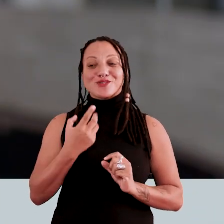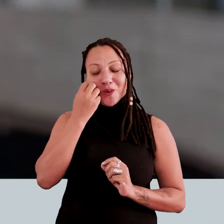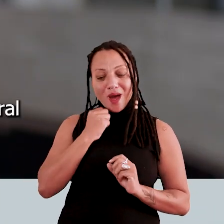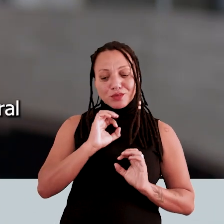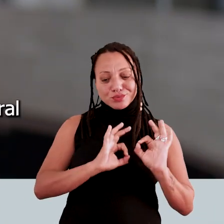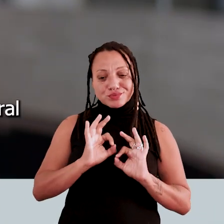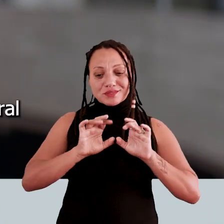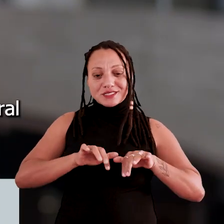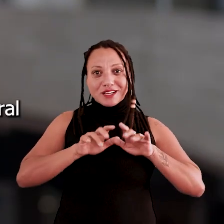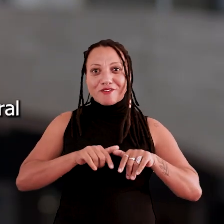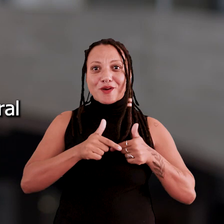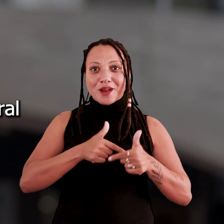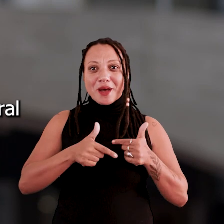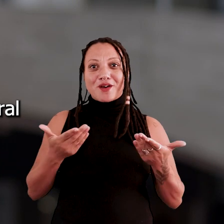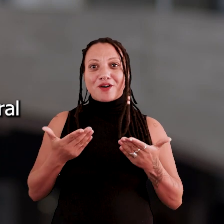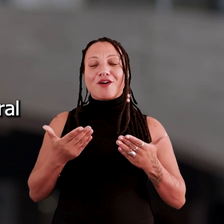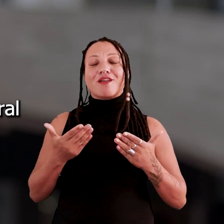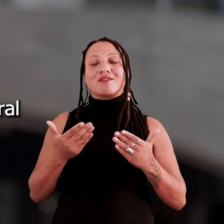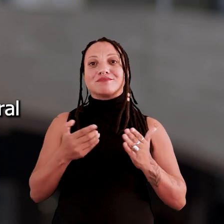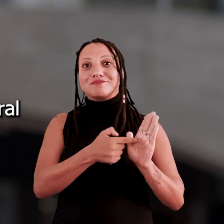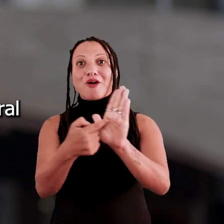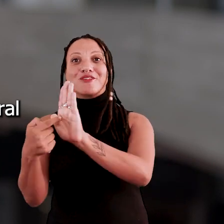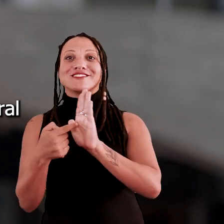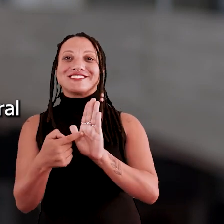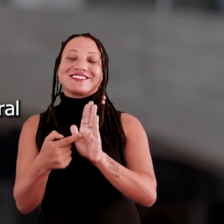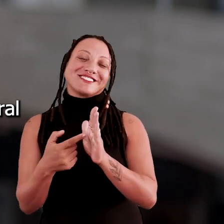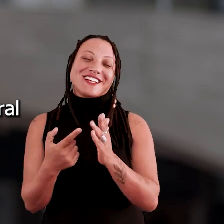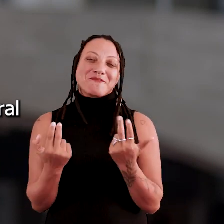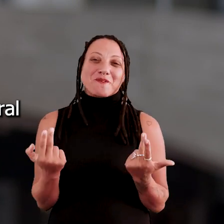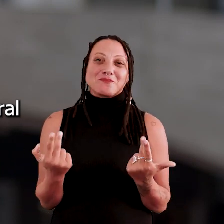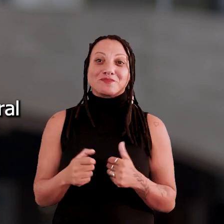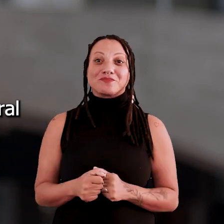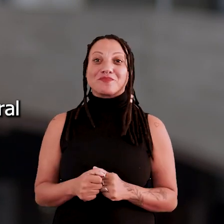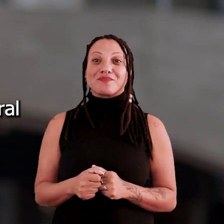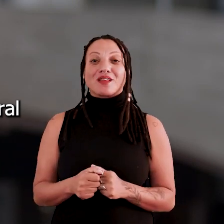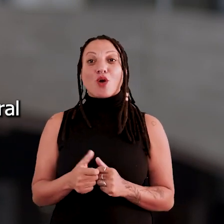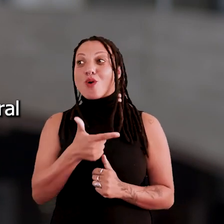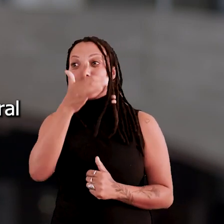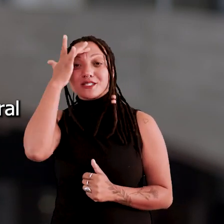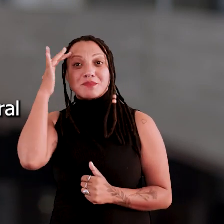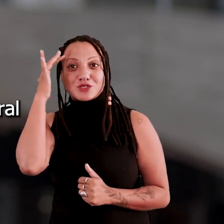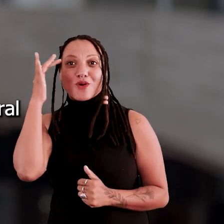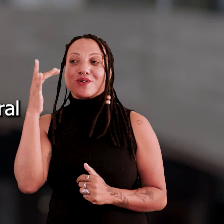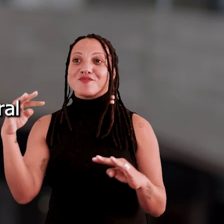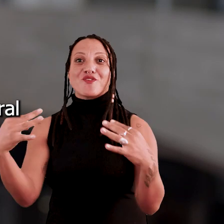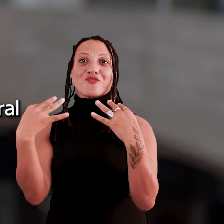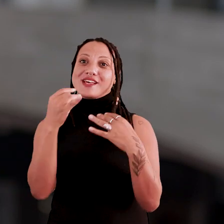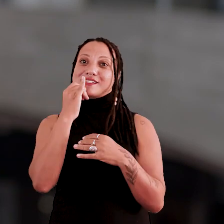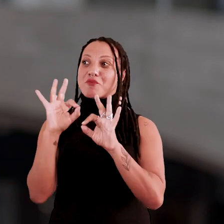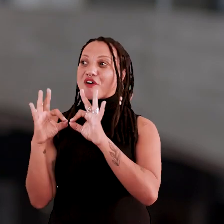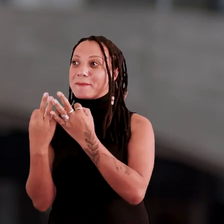anos, sou arquiteto e urbanista formado pela Universidade Federal do Rio de Janeiro E o meu trabalho final de